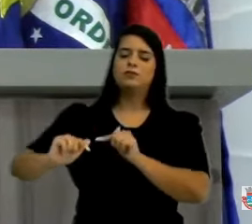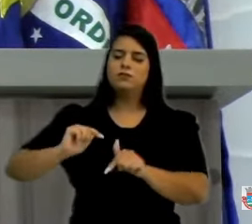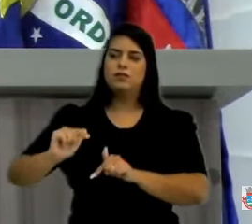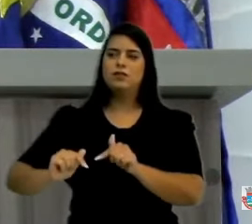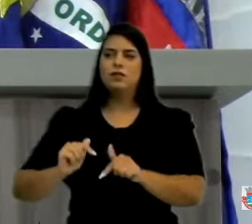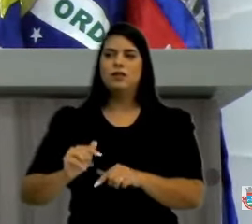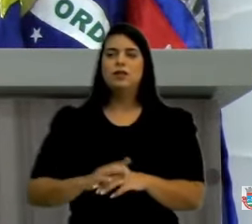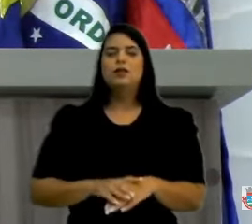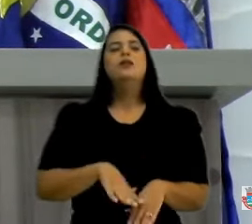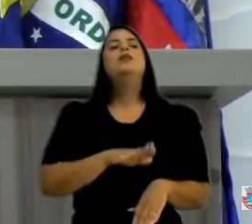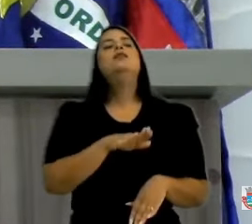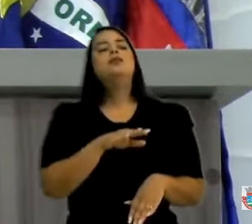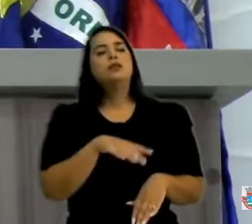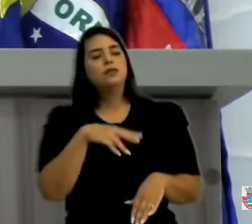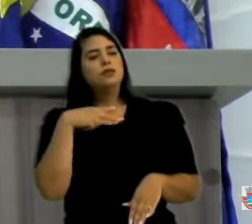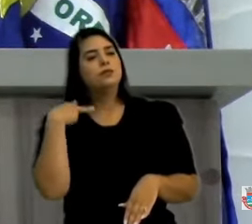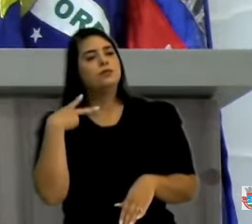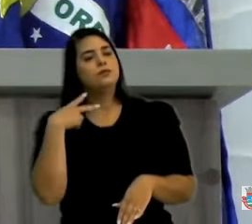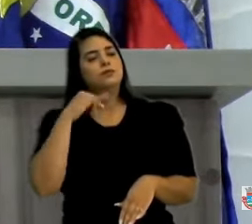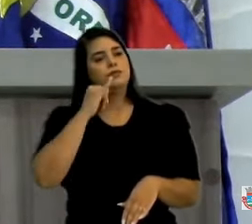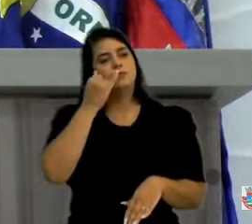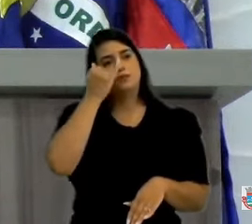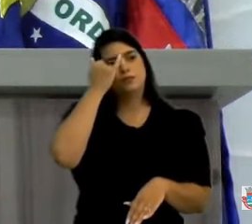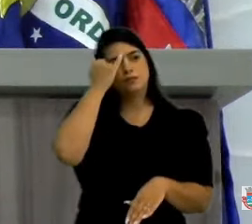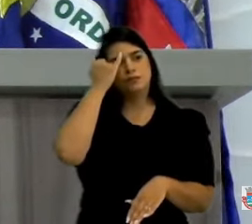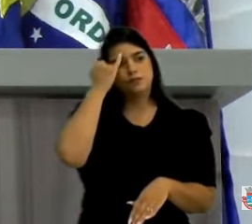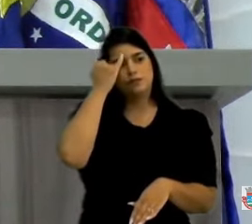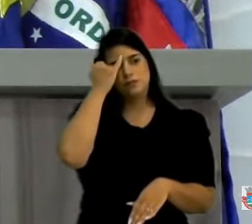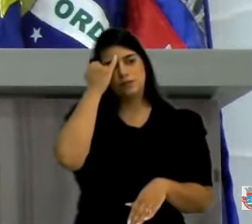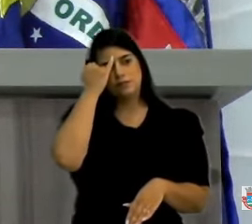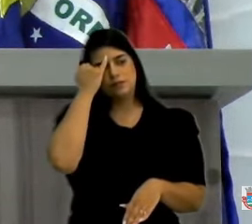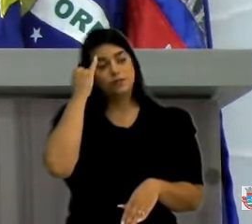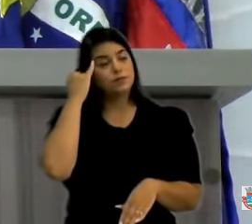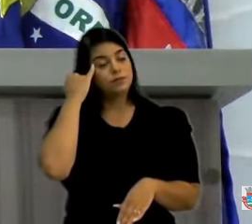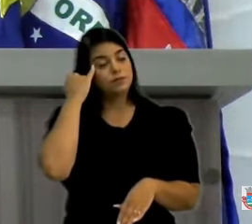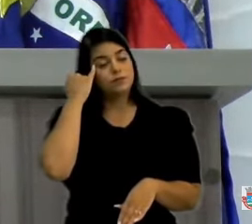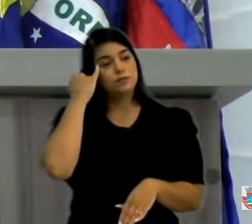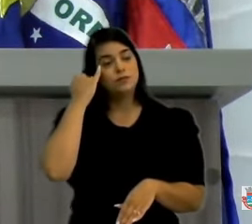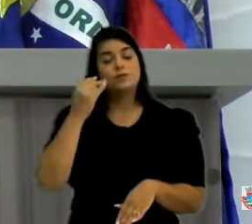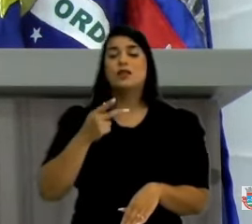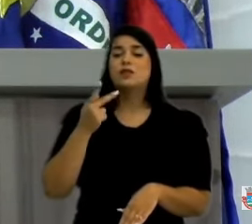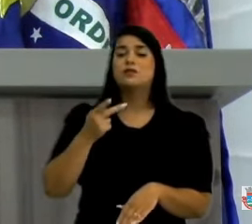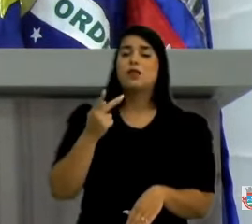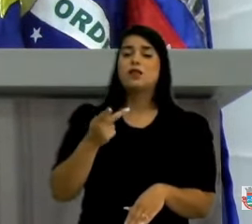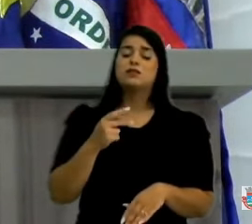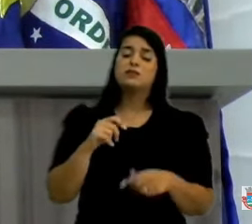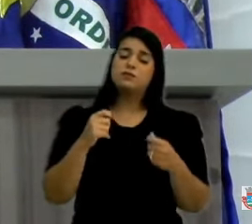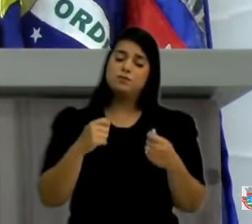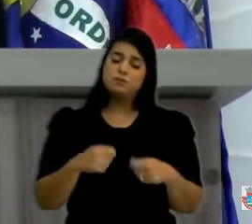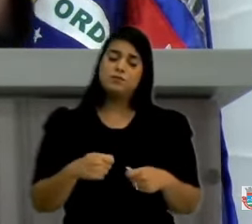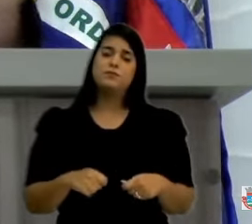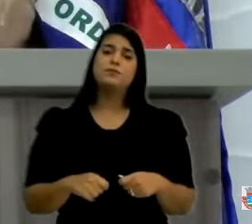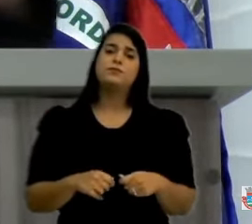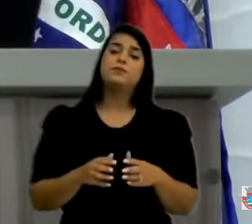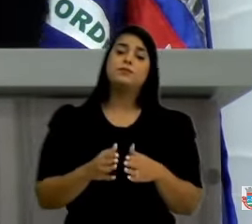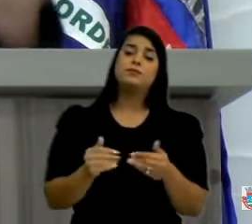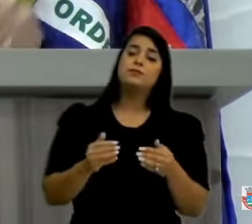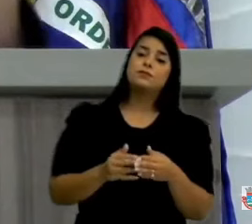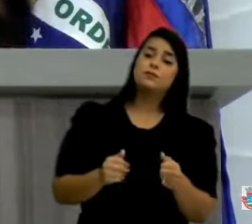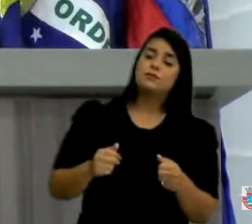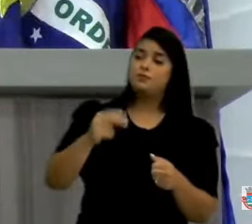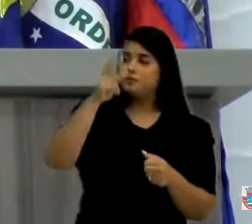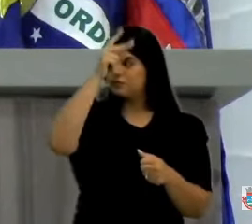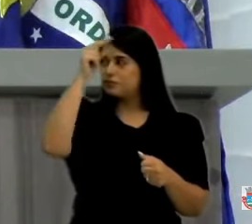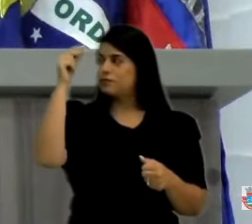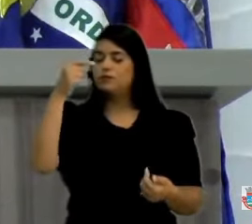Júnior? Então, não vale a pena. Vamos chegar aqui, vamos falar o que tem que ser falado. Vamos pedir ao prefeito